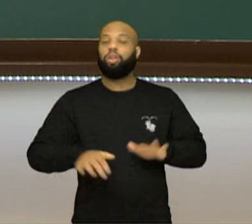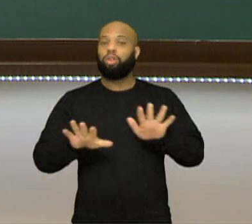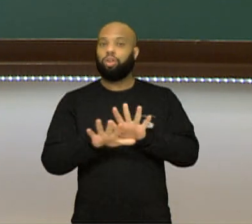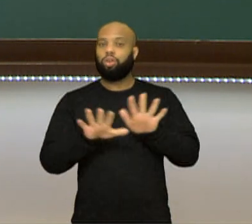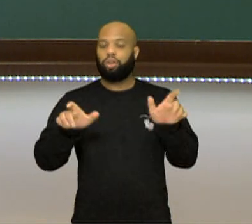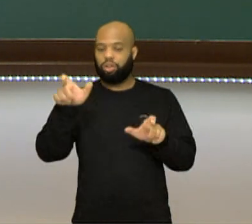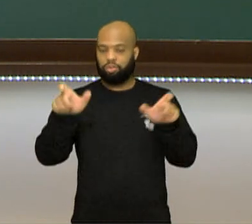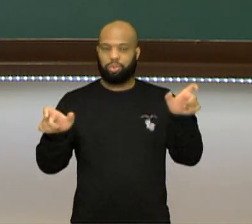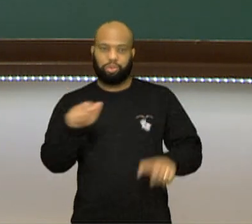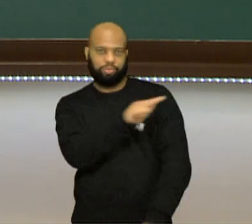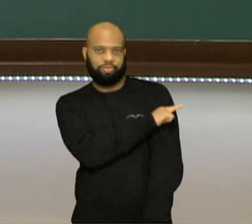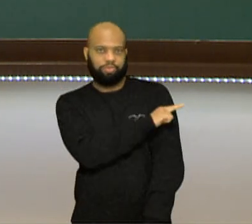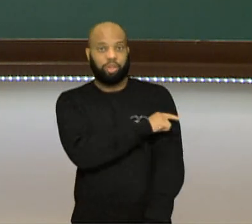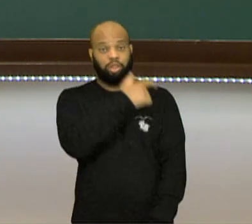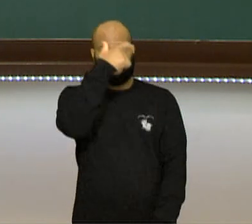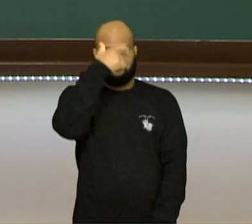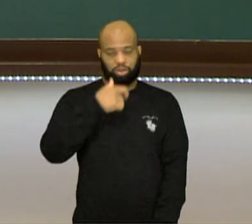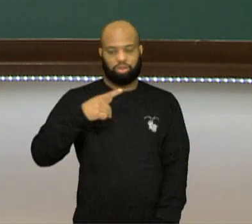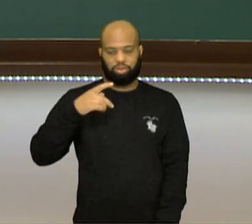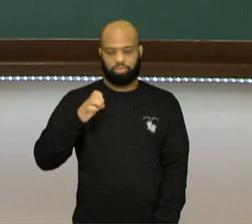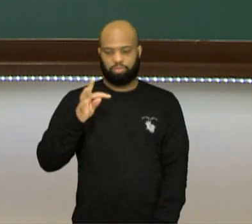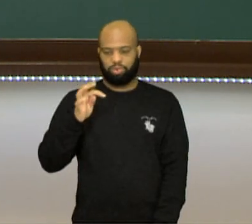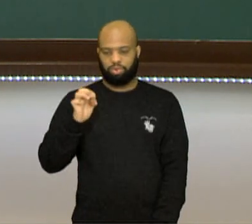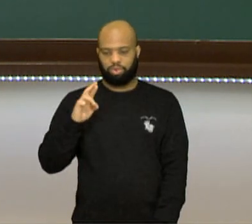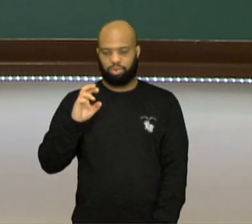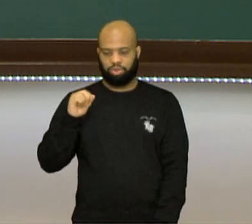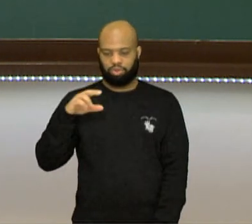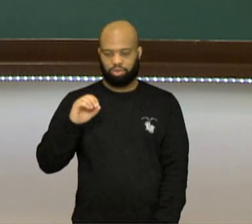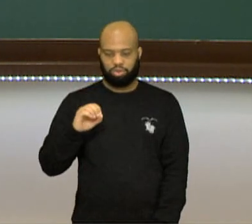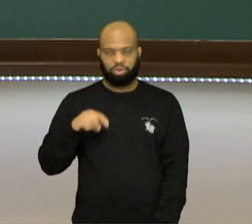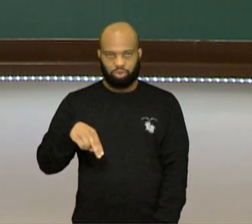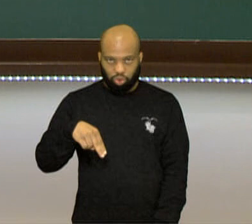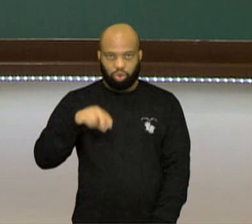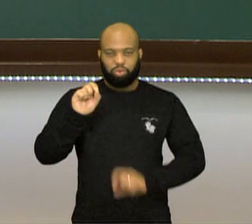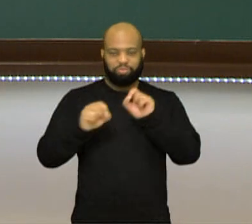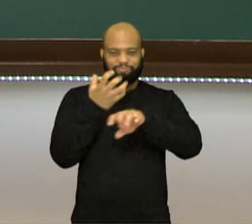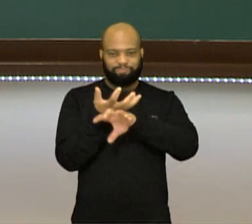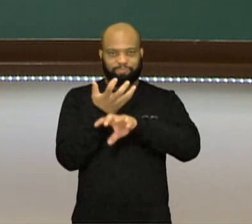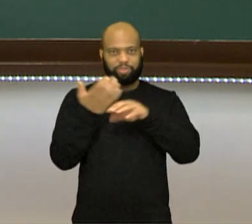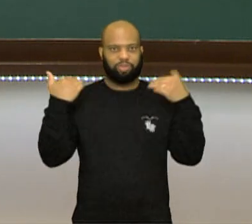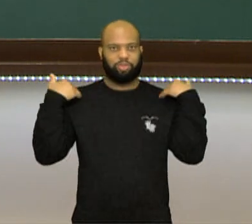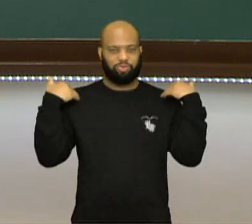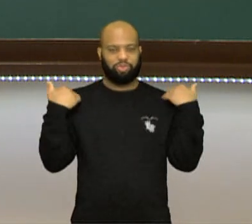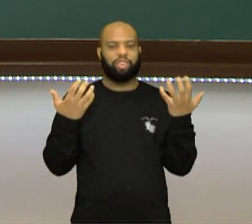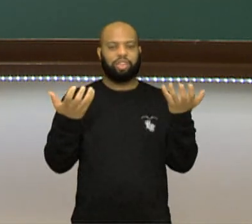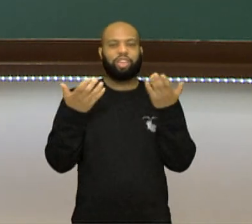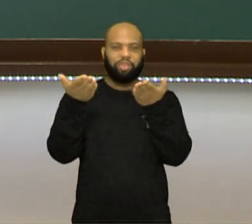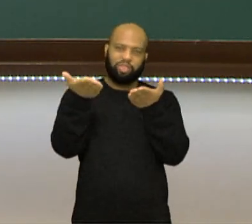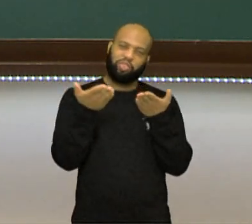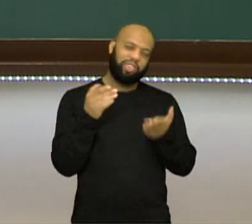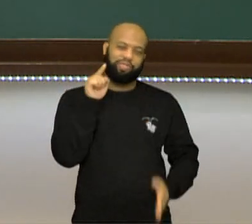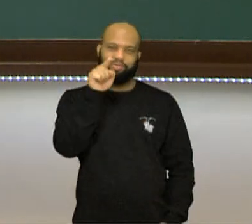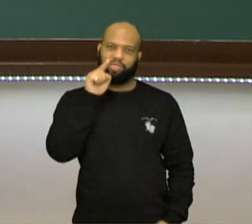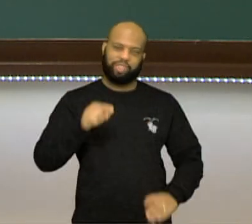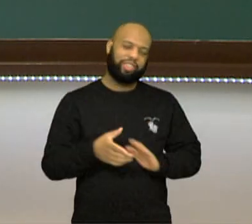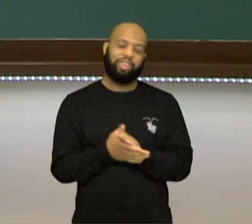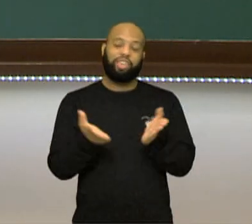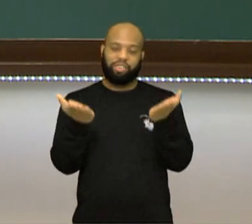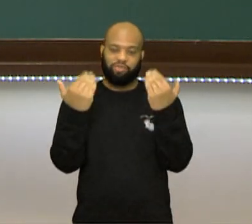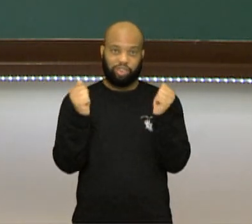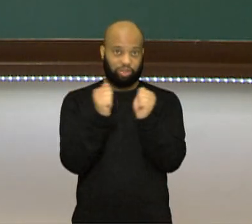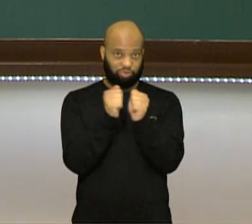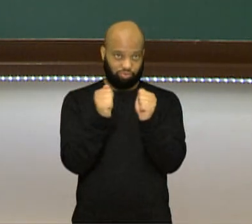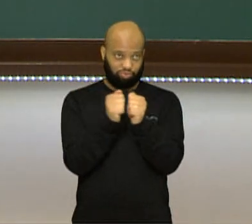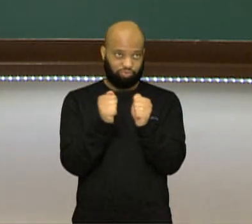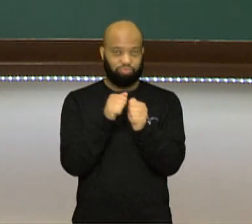Olá, moçada do 7º ano. Eu sou o professor Peterson, da disciplina de Educação Física, e quero convidar vocês. Vem comigo